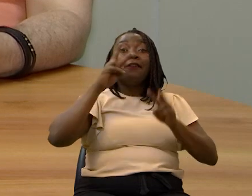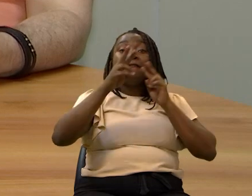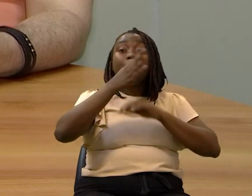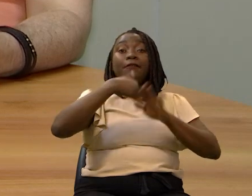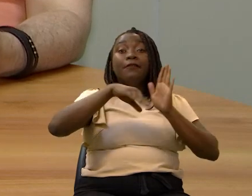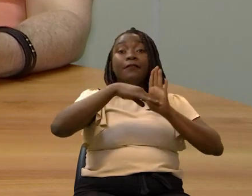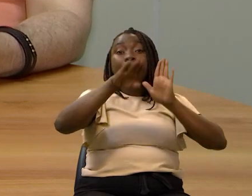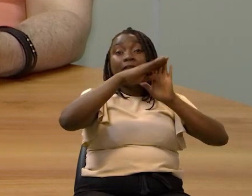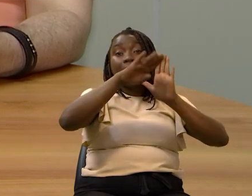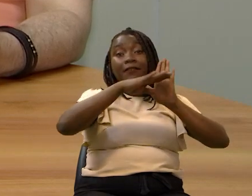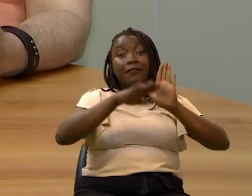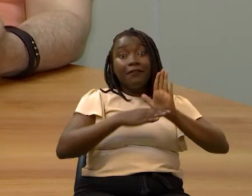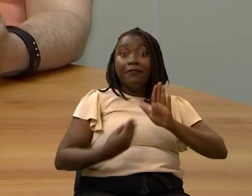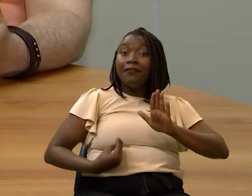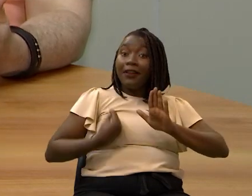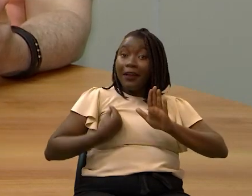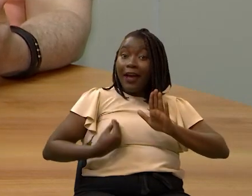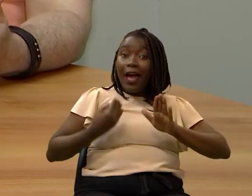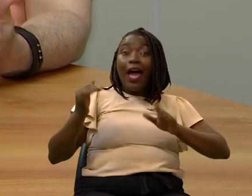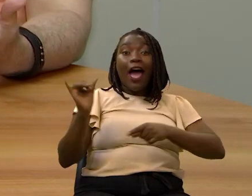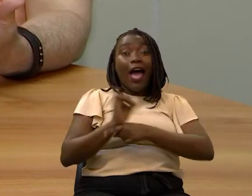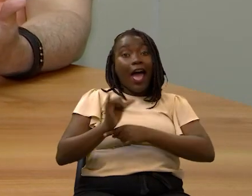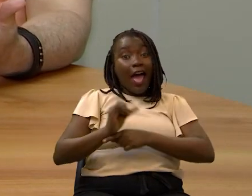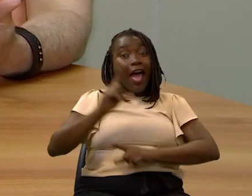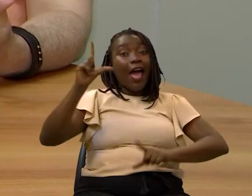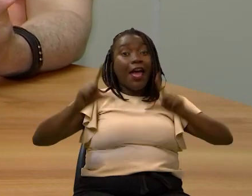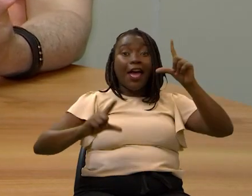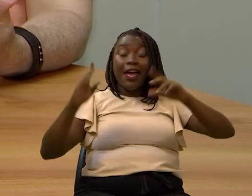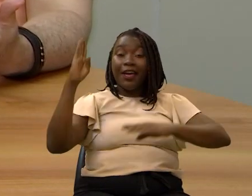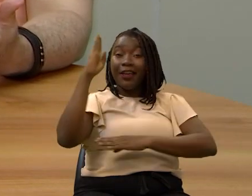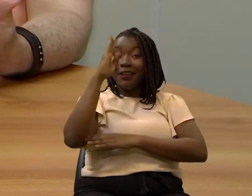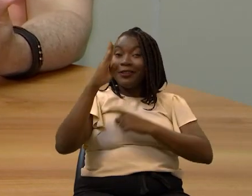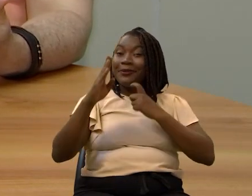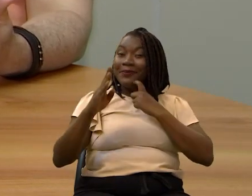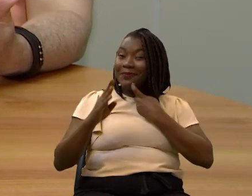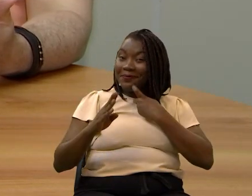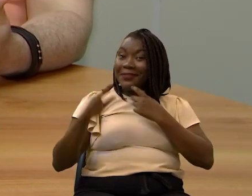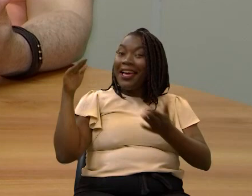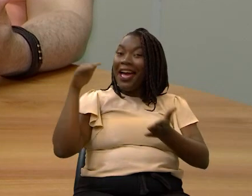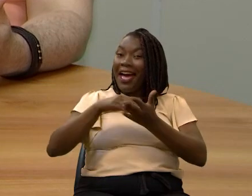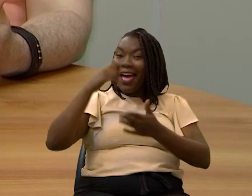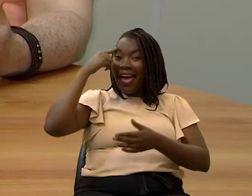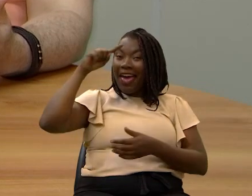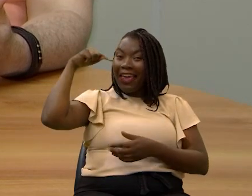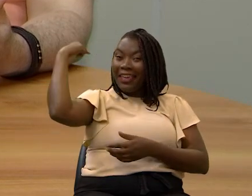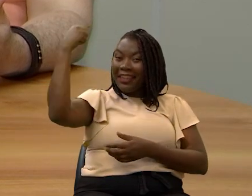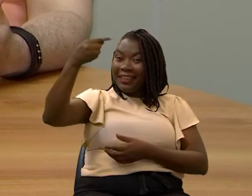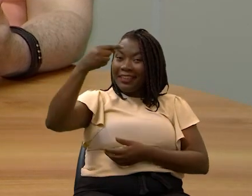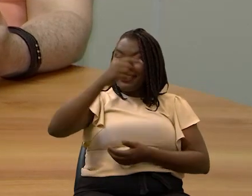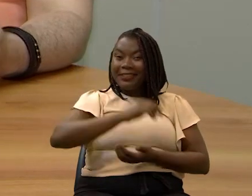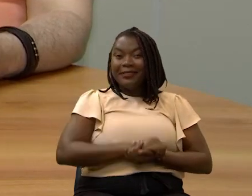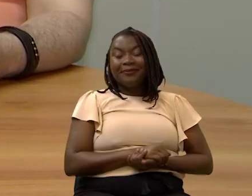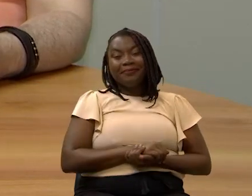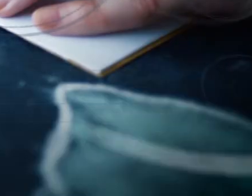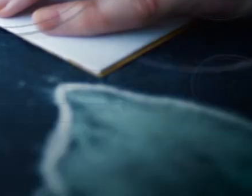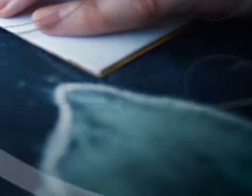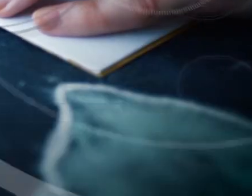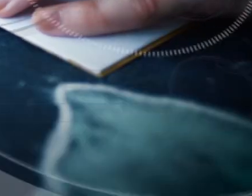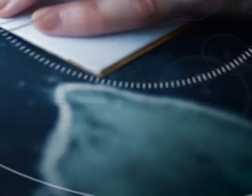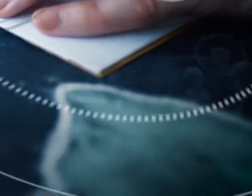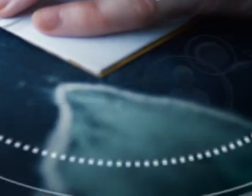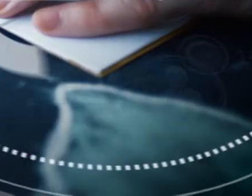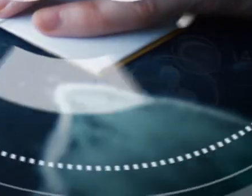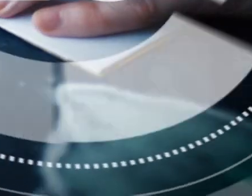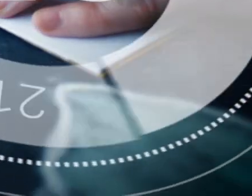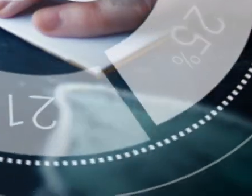Instagram, além de poder ver toda a nossa programação ao vivo no YouTube da TV Câmara Campinas. Até semana que vem.